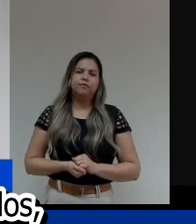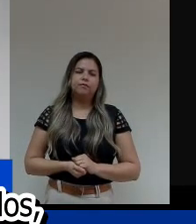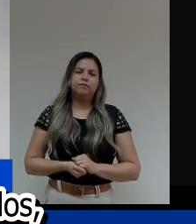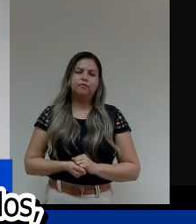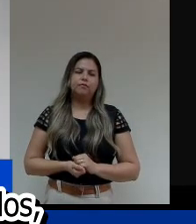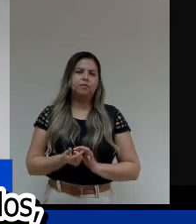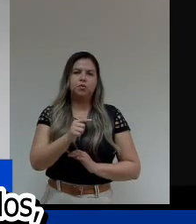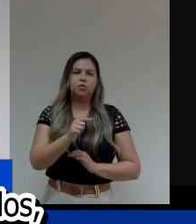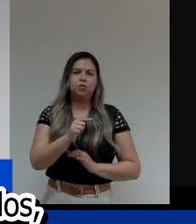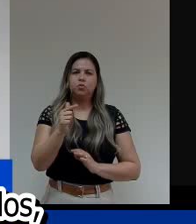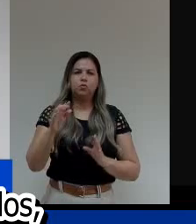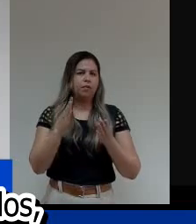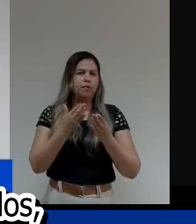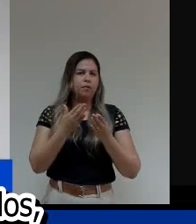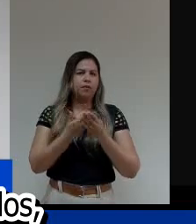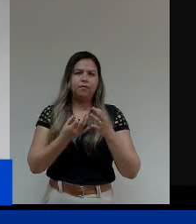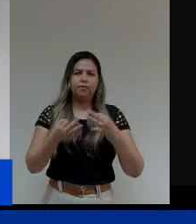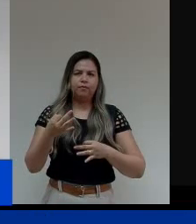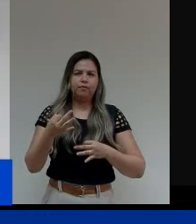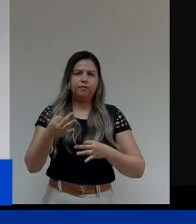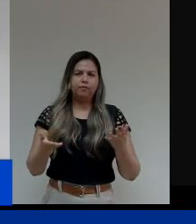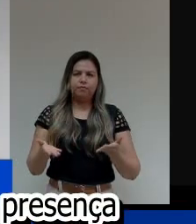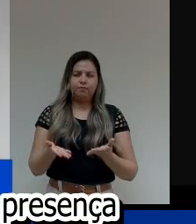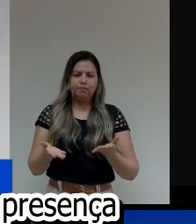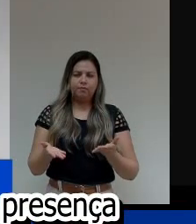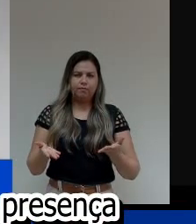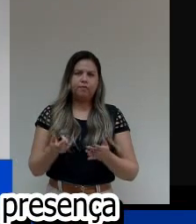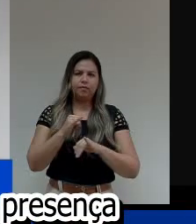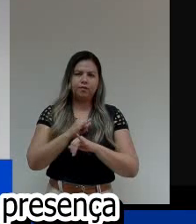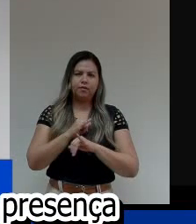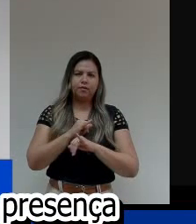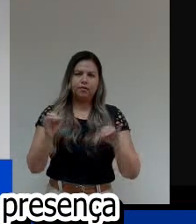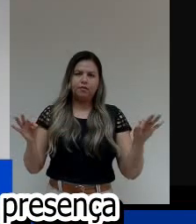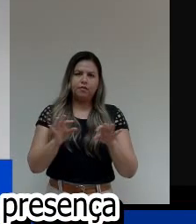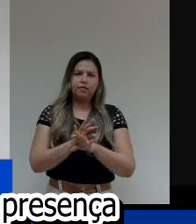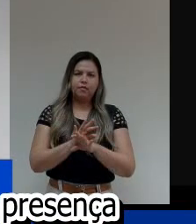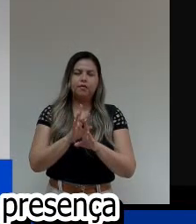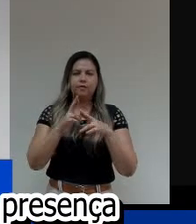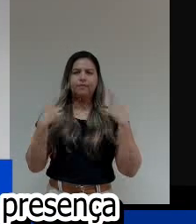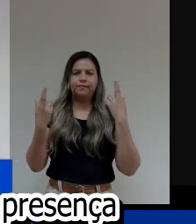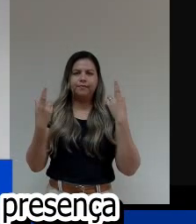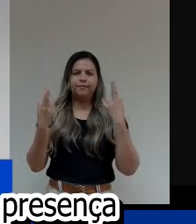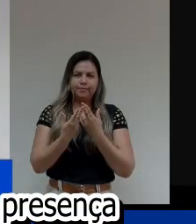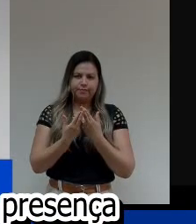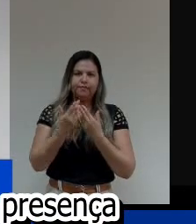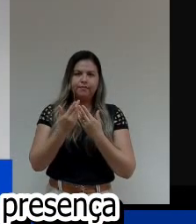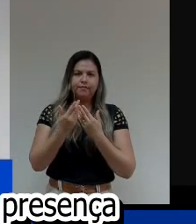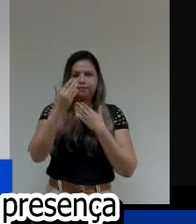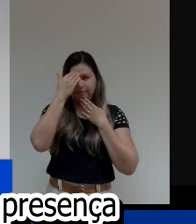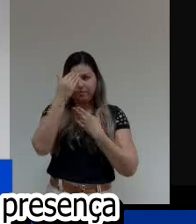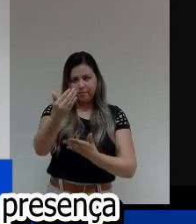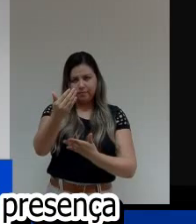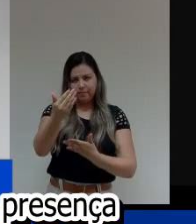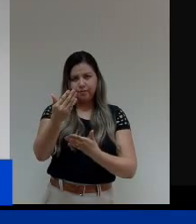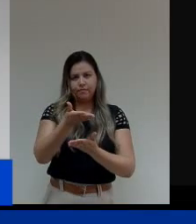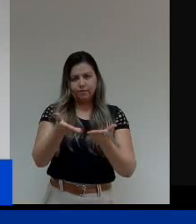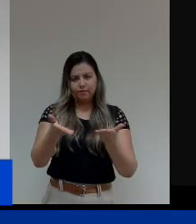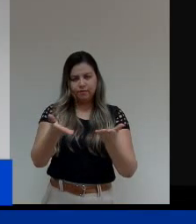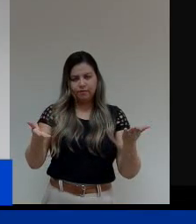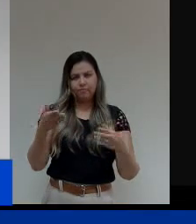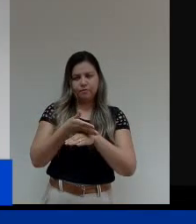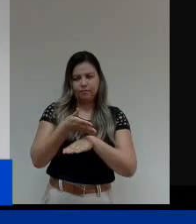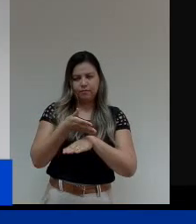Como não há mais processos a serem julgados, eu declaro encerrada essa sessão, agradecendo a presença